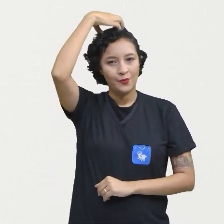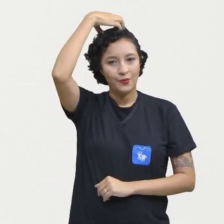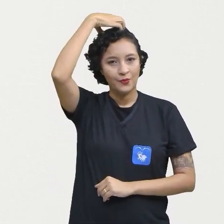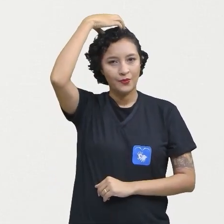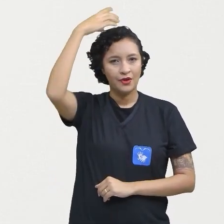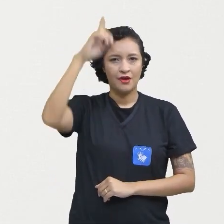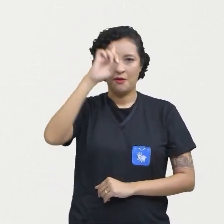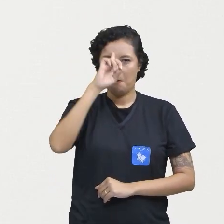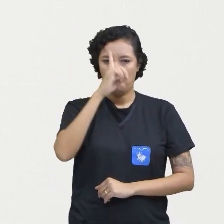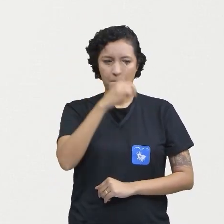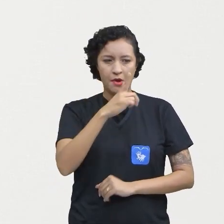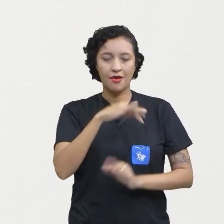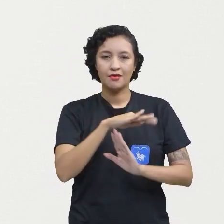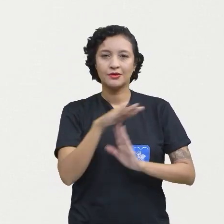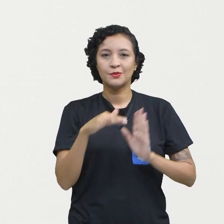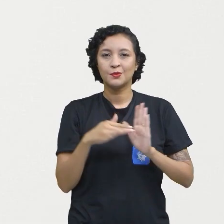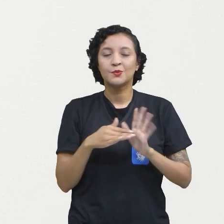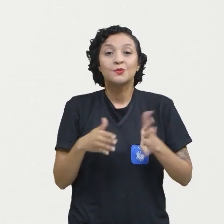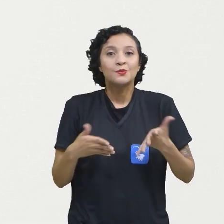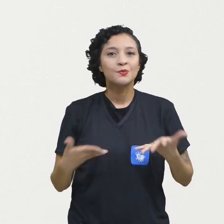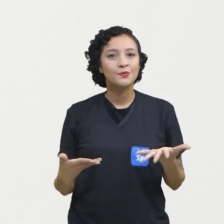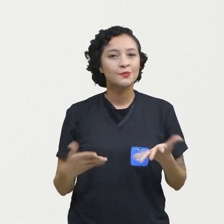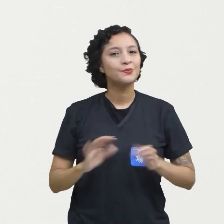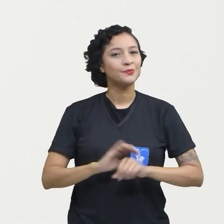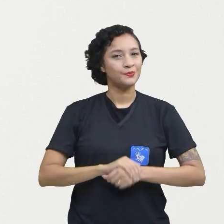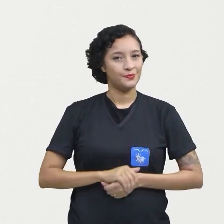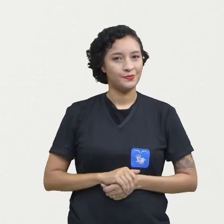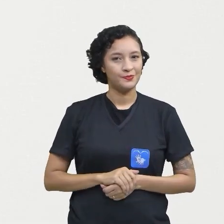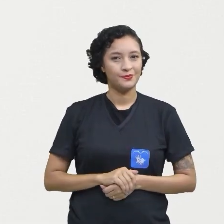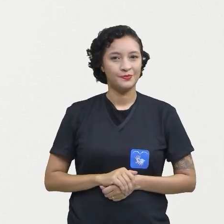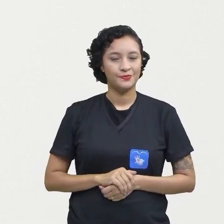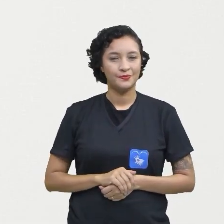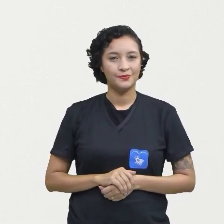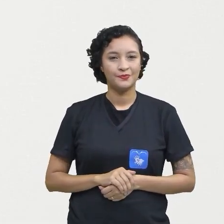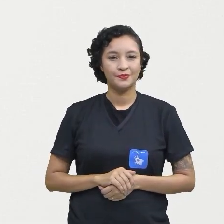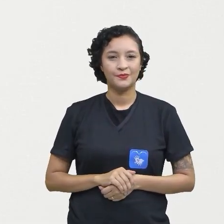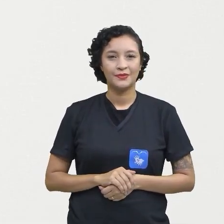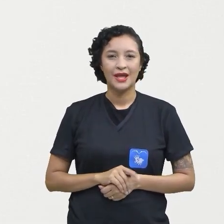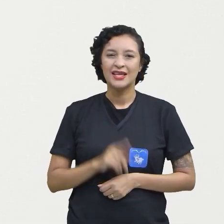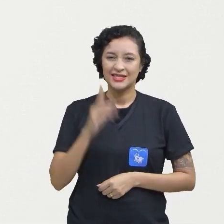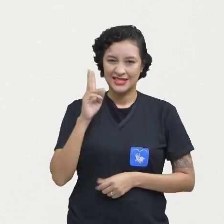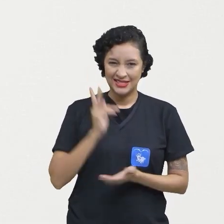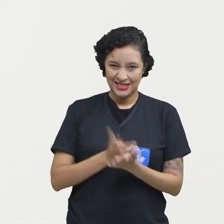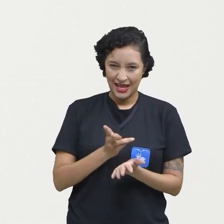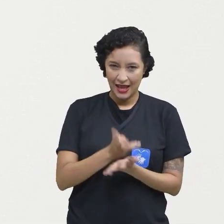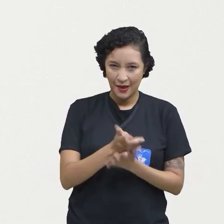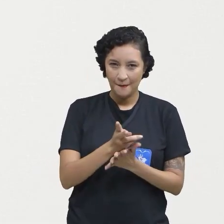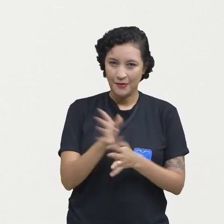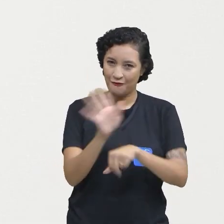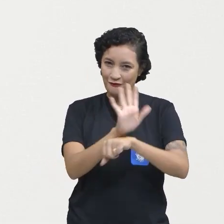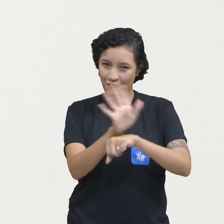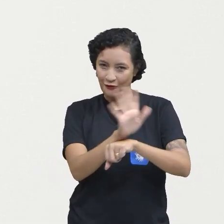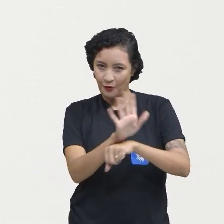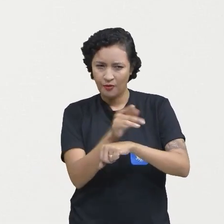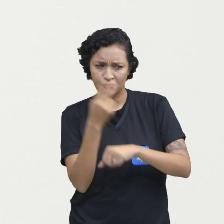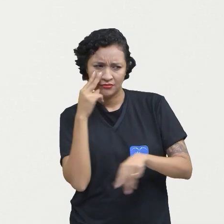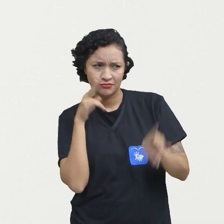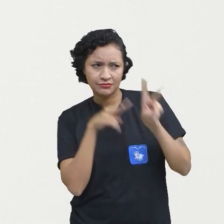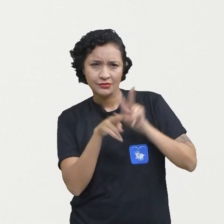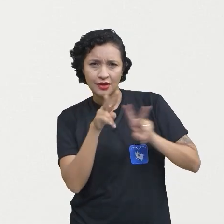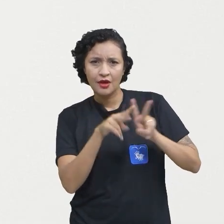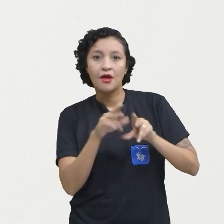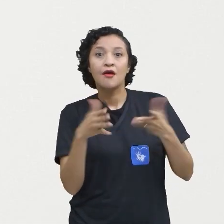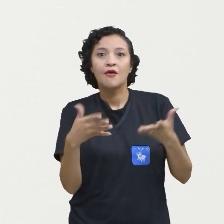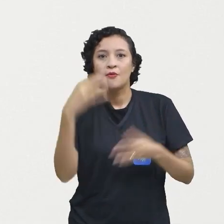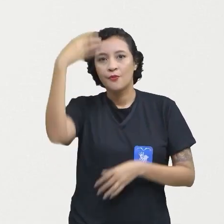né? Que a gente vê em desenho animado, que sempre ele está no topo, né? Quem é o animal? É o rei, que a